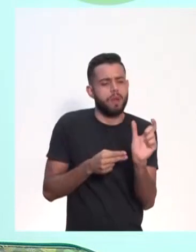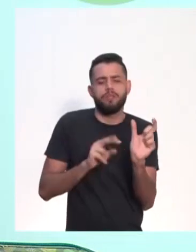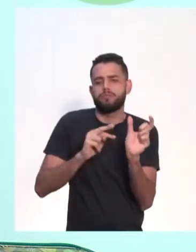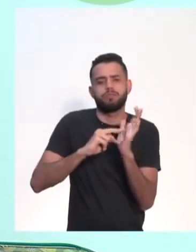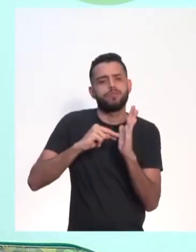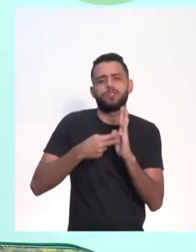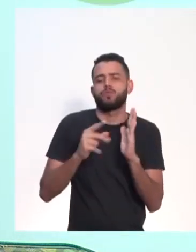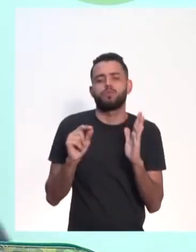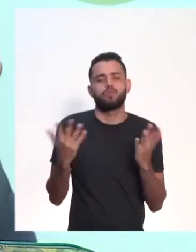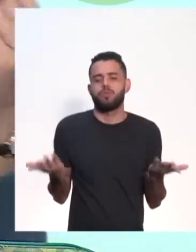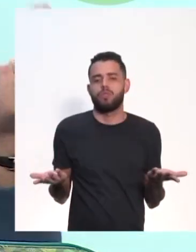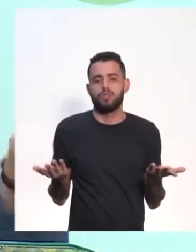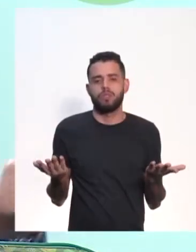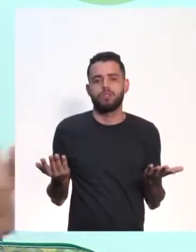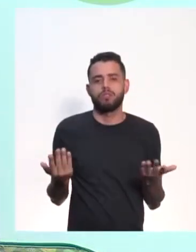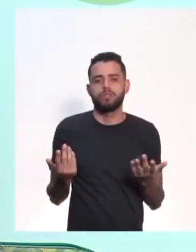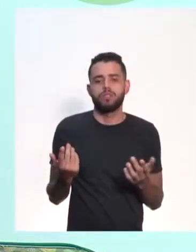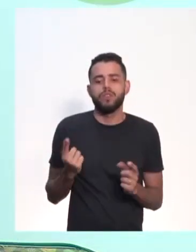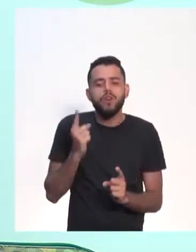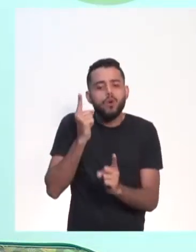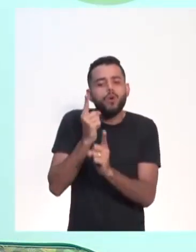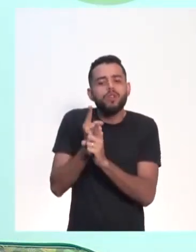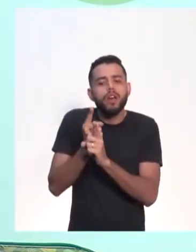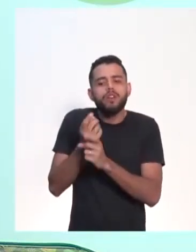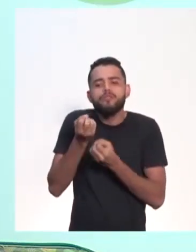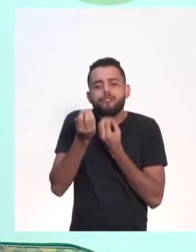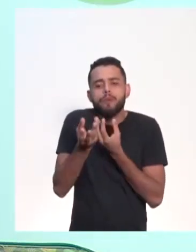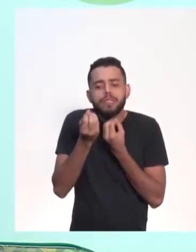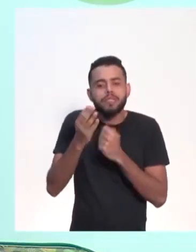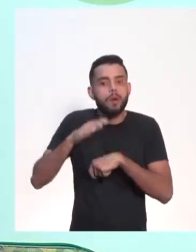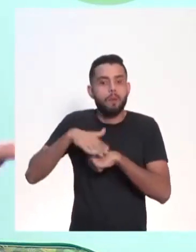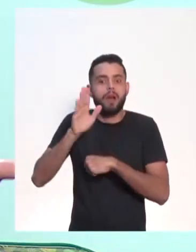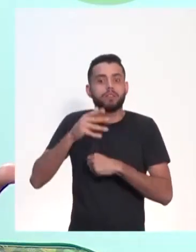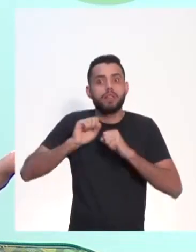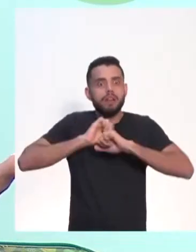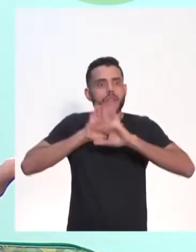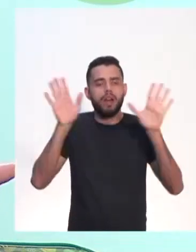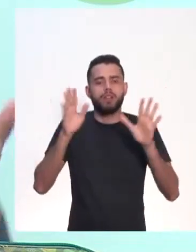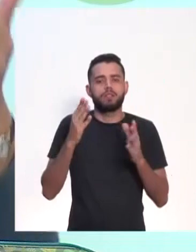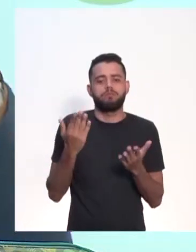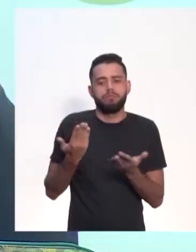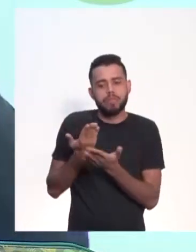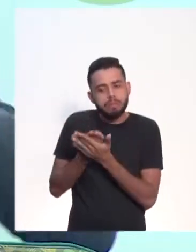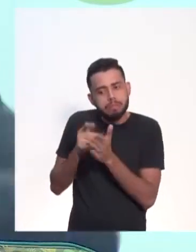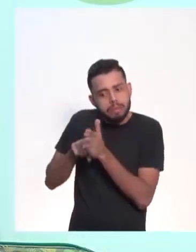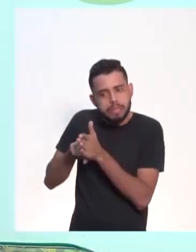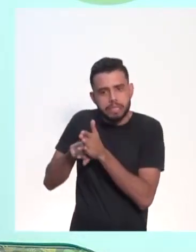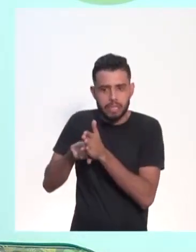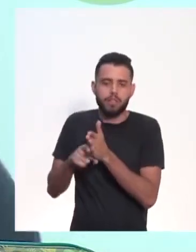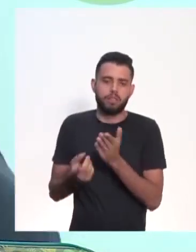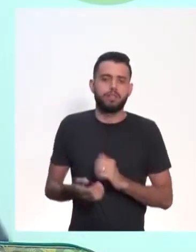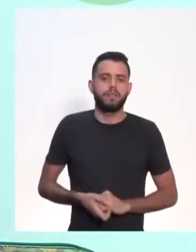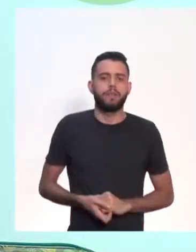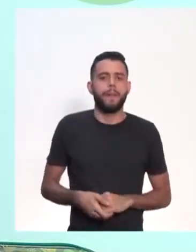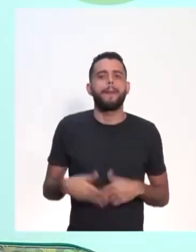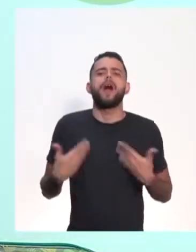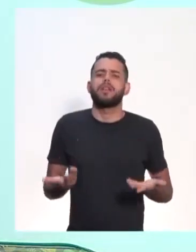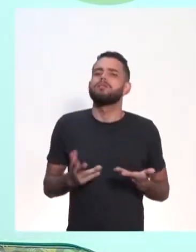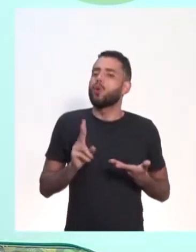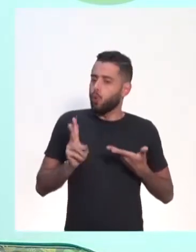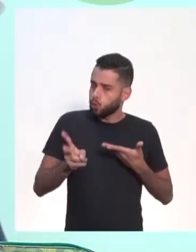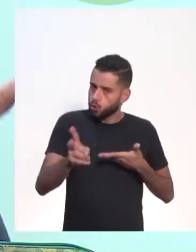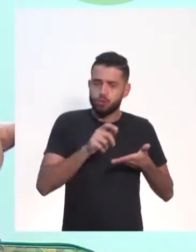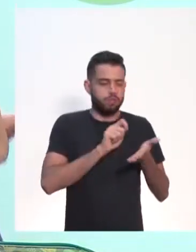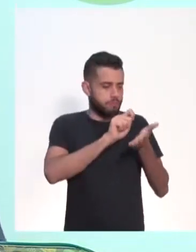significa? Onde eu posso encontrar mais informações? A partir desse momento, eu vou continuar seguindo o